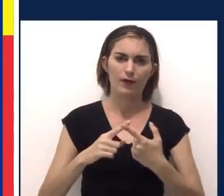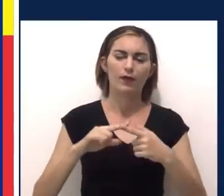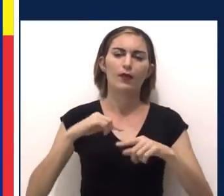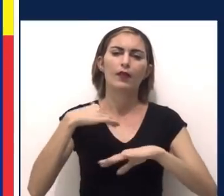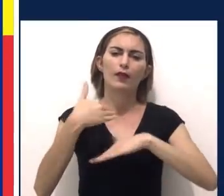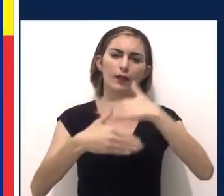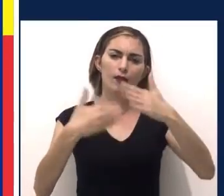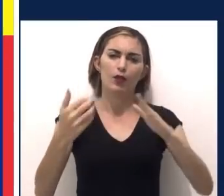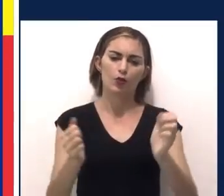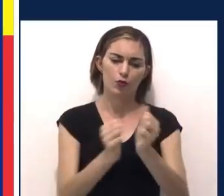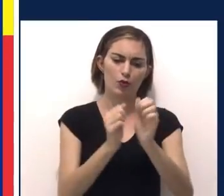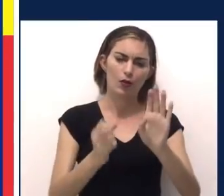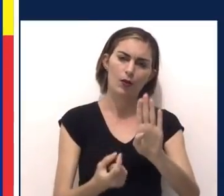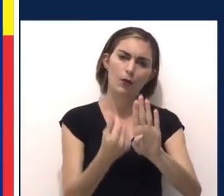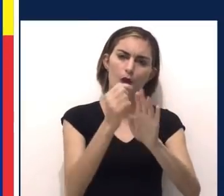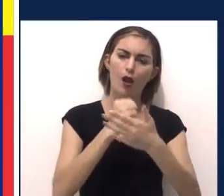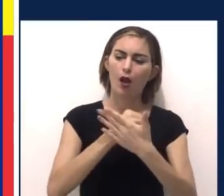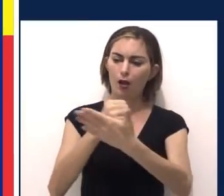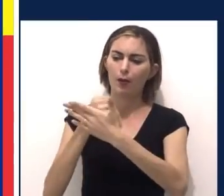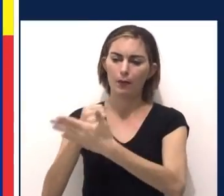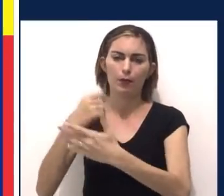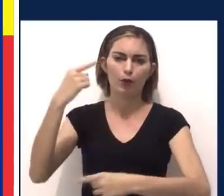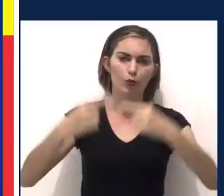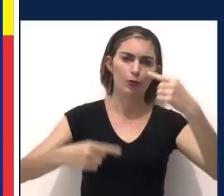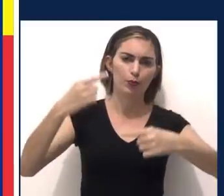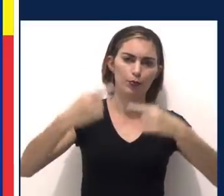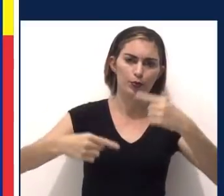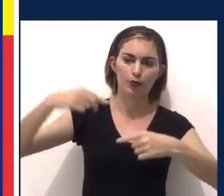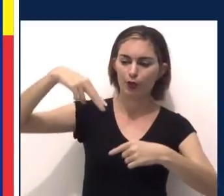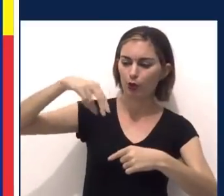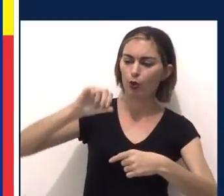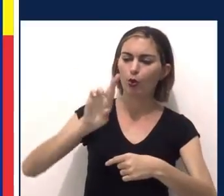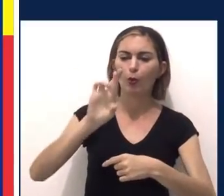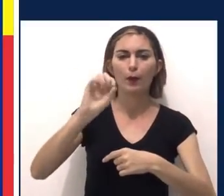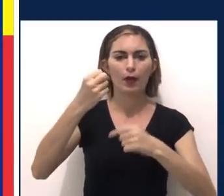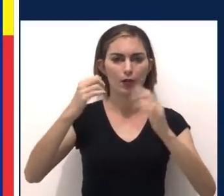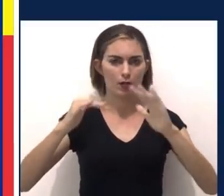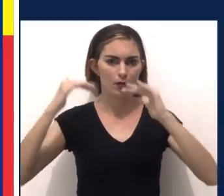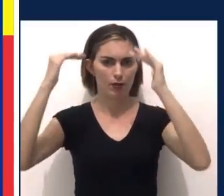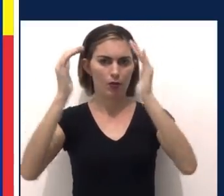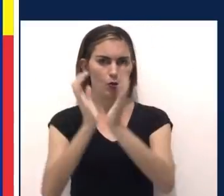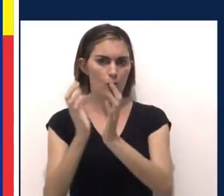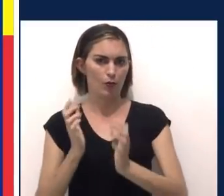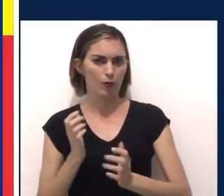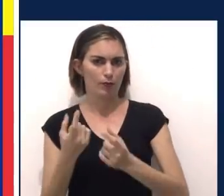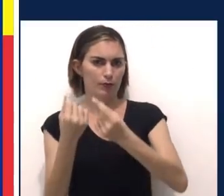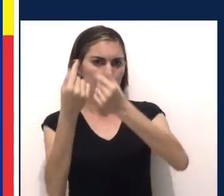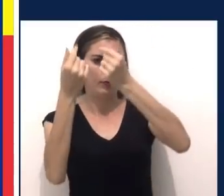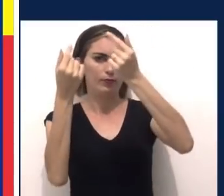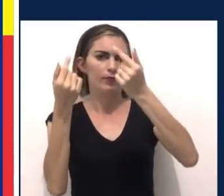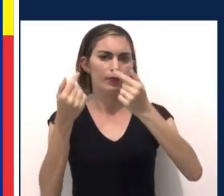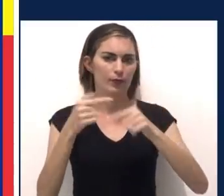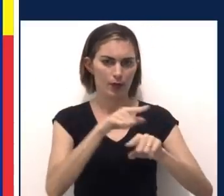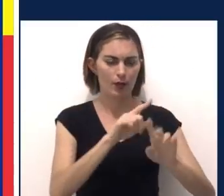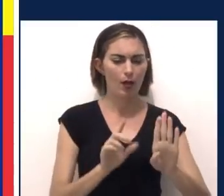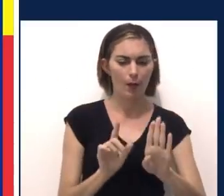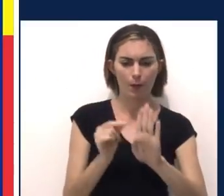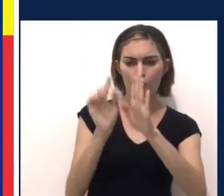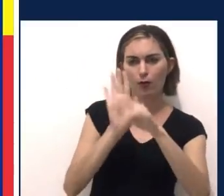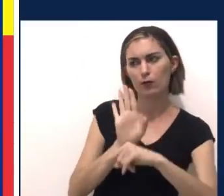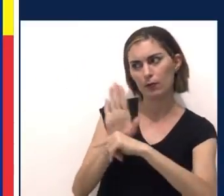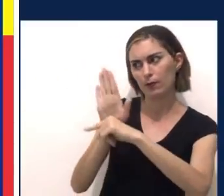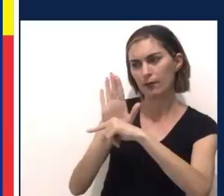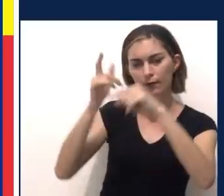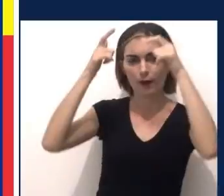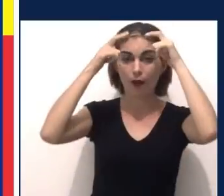da burguesia e apoio político de quem? Da nobreza. Então, a burguesia, na realidade, apoiou o